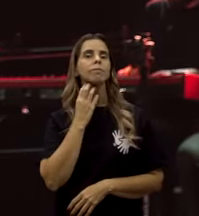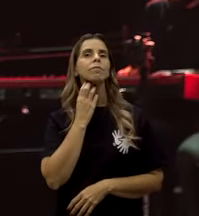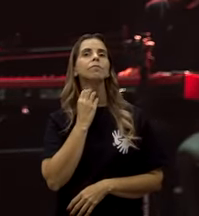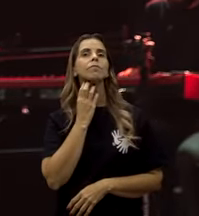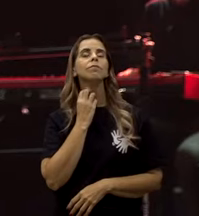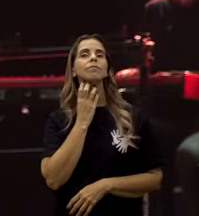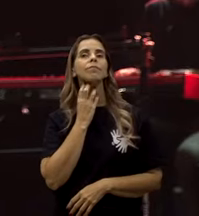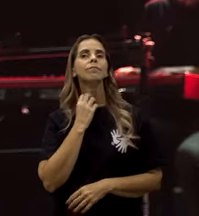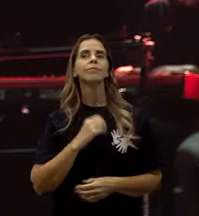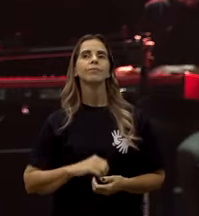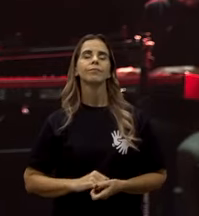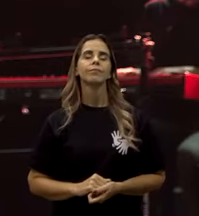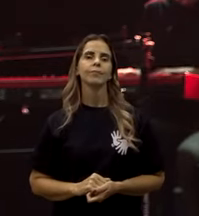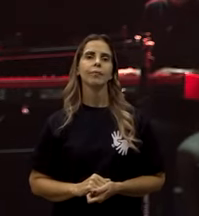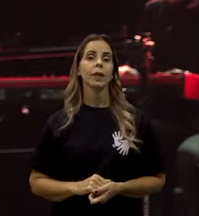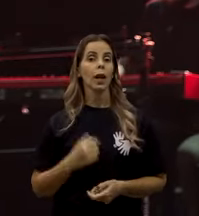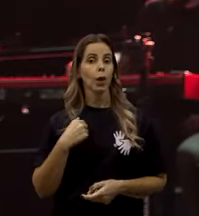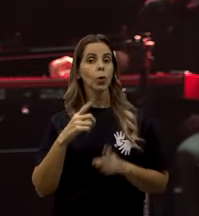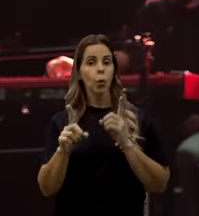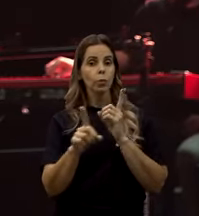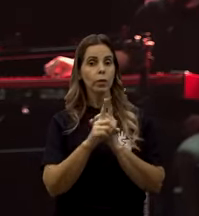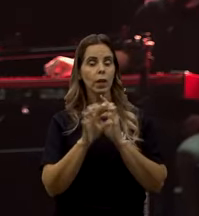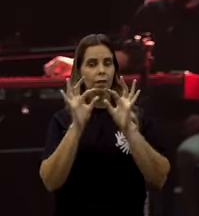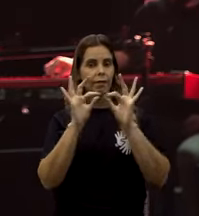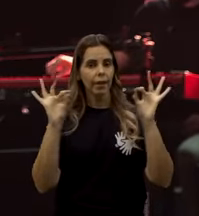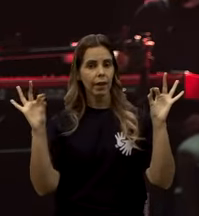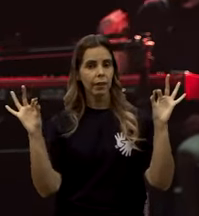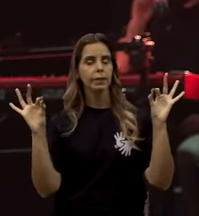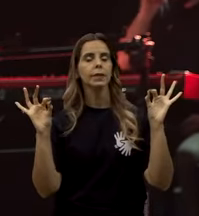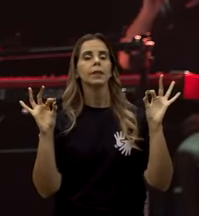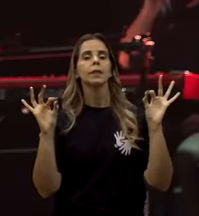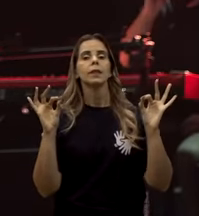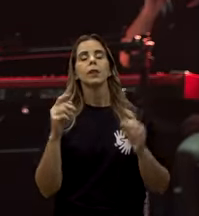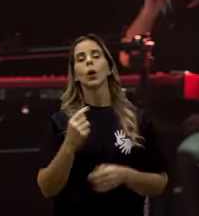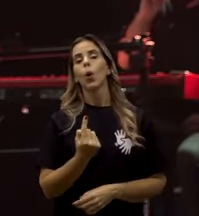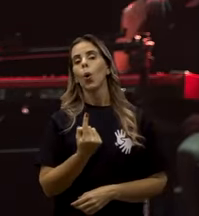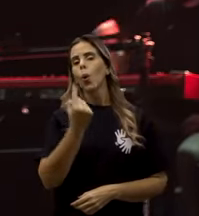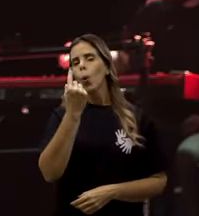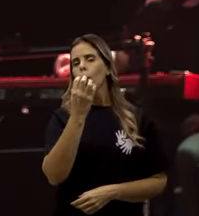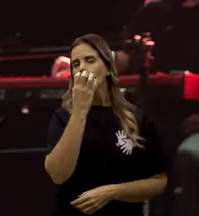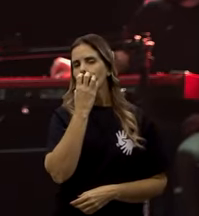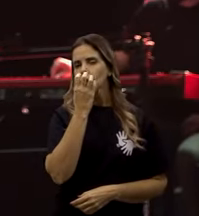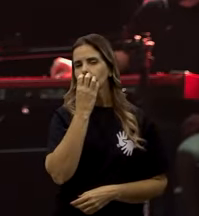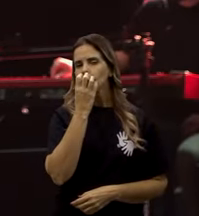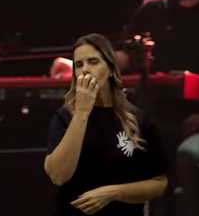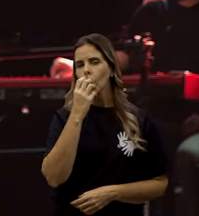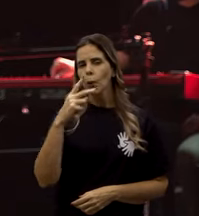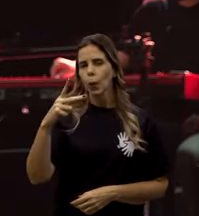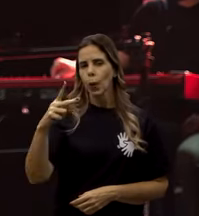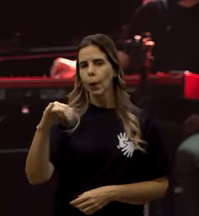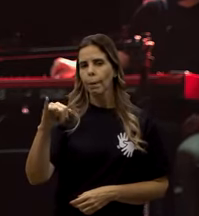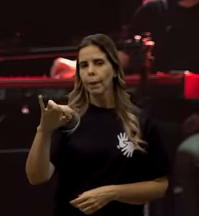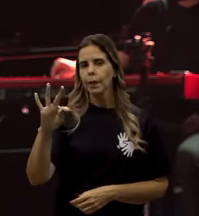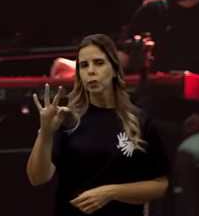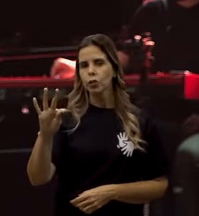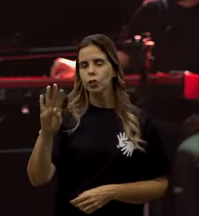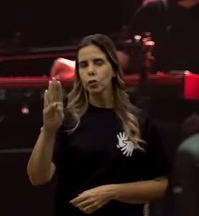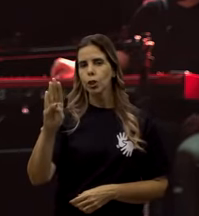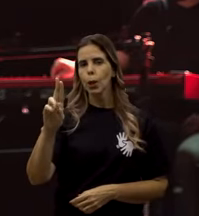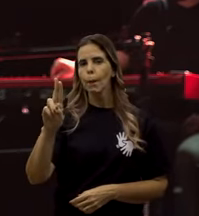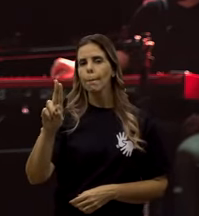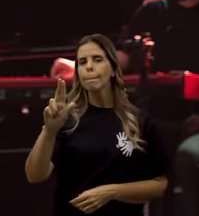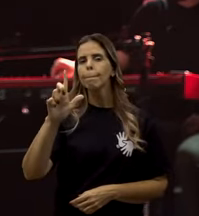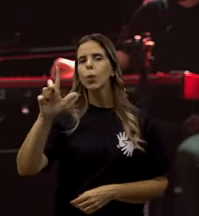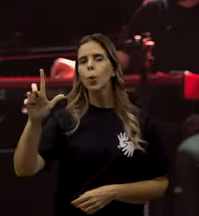novo para mim nos últimos meses e a frase dizia assim um pitbull pode derrotar um gambá em